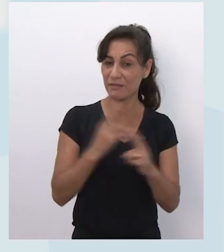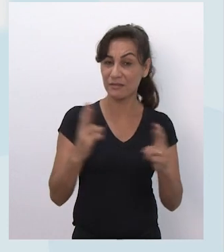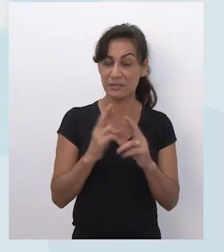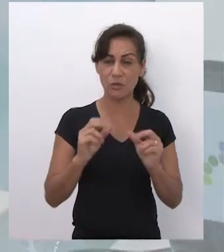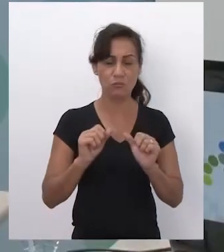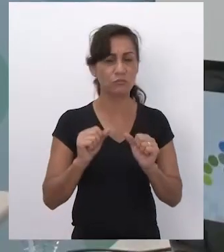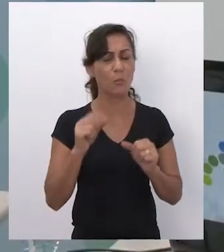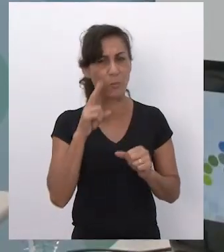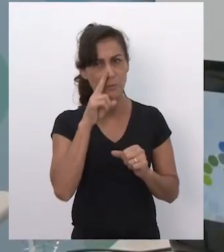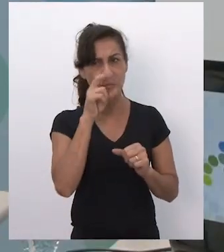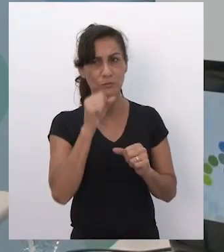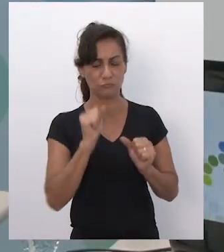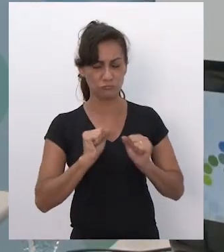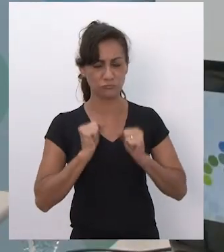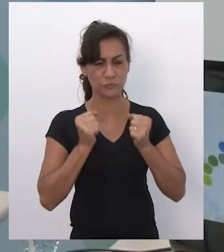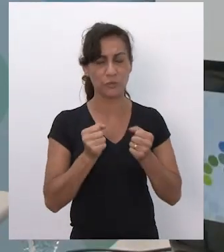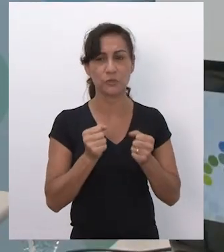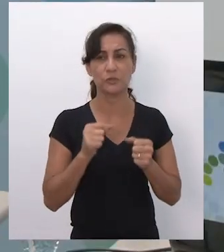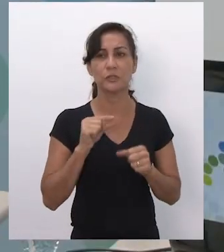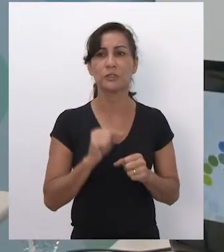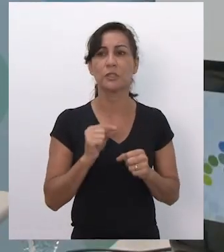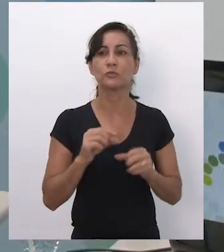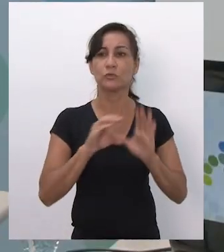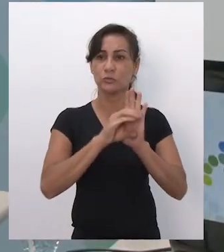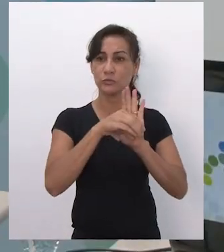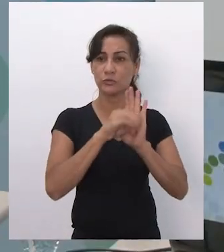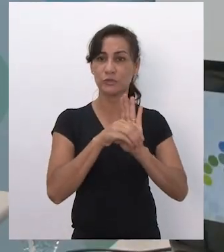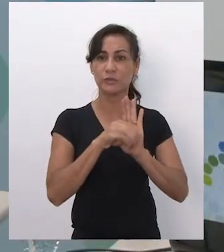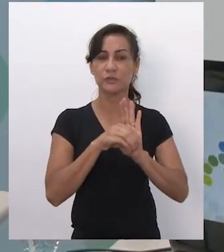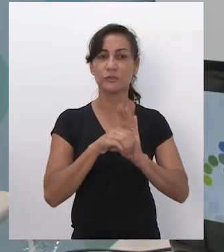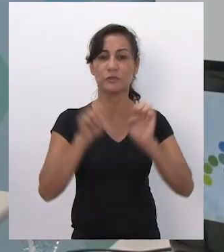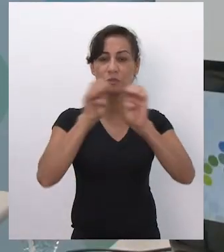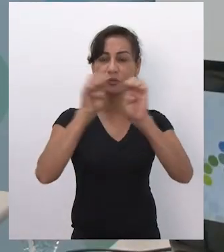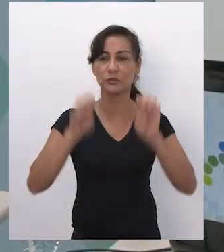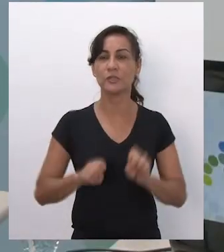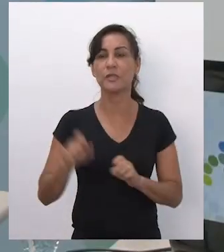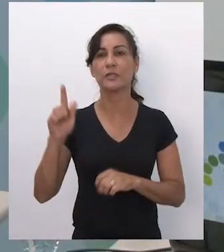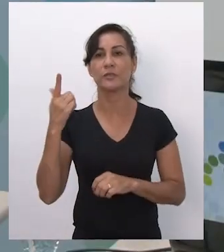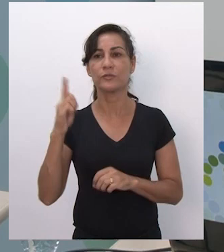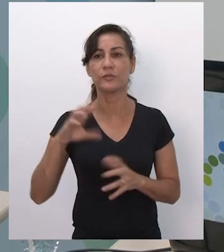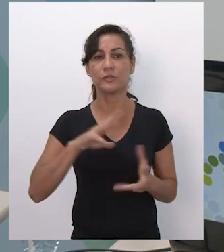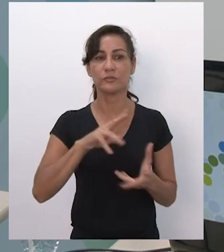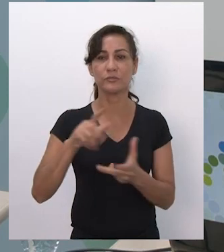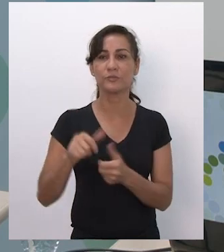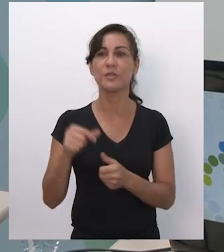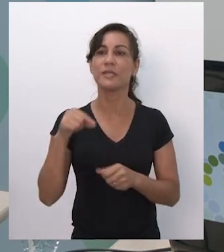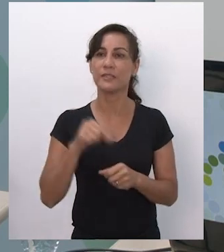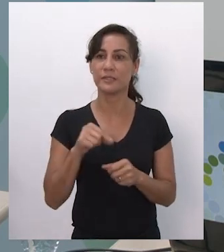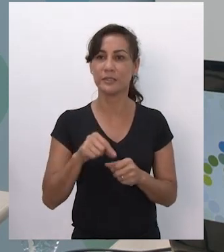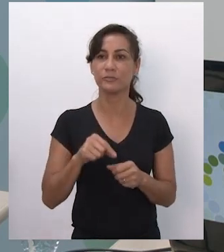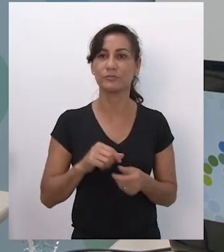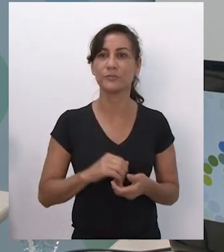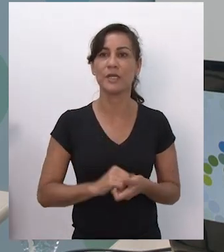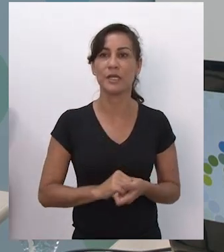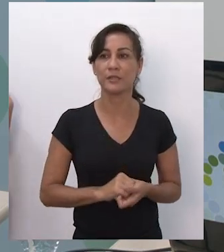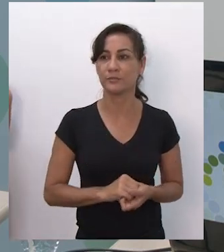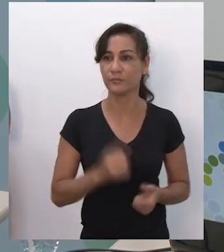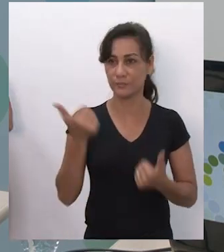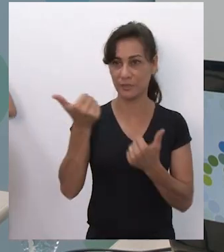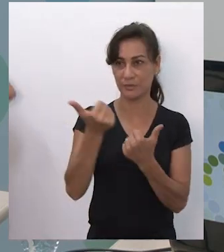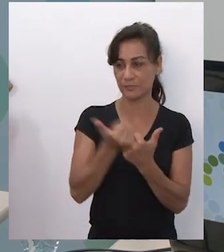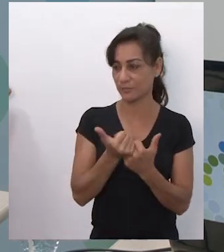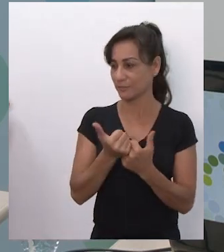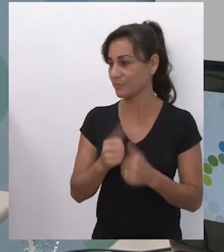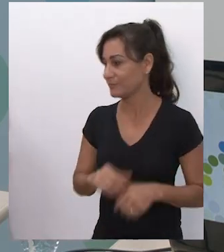com o estudo do homem. Então veja, todos os conceitos estruturantes da geografia, eles estão também imbricados